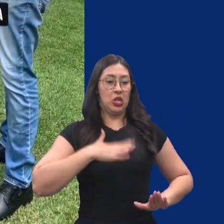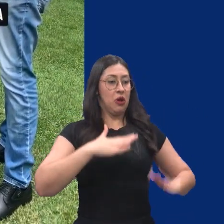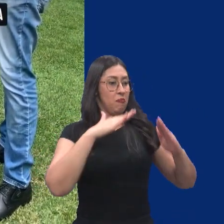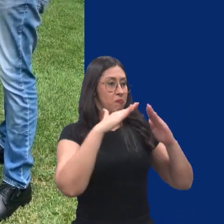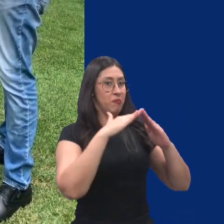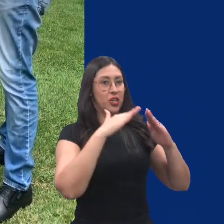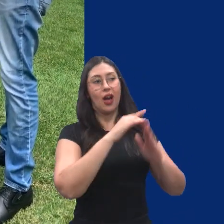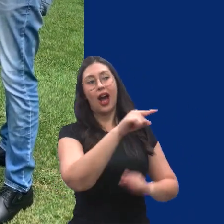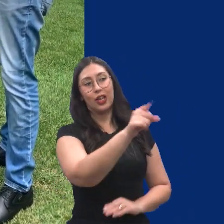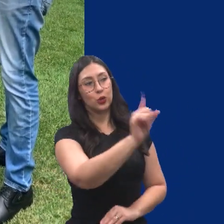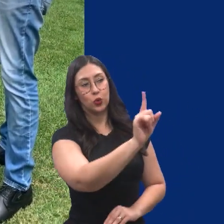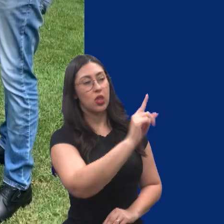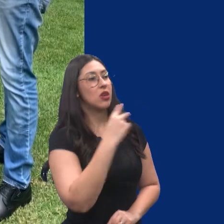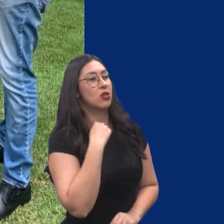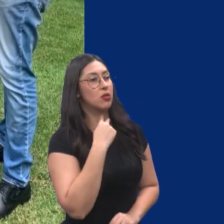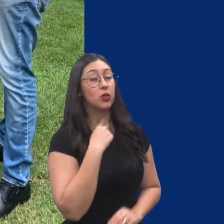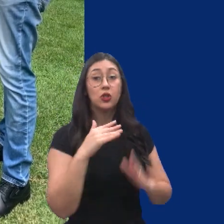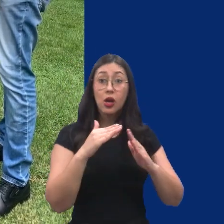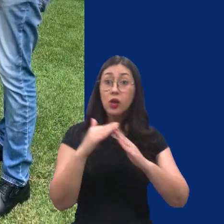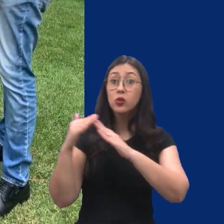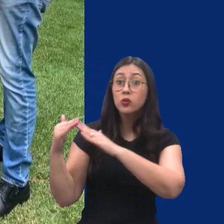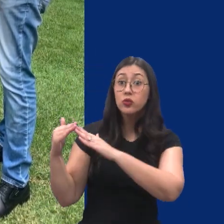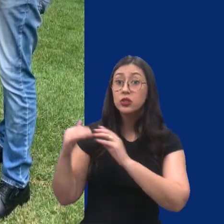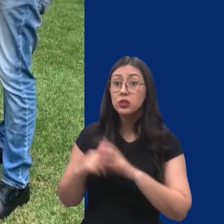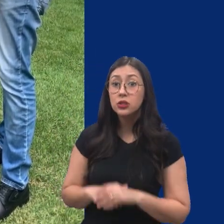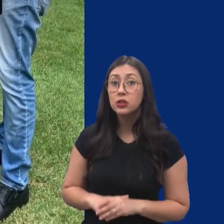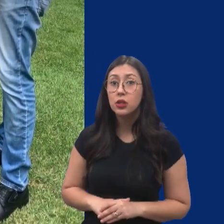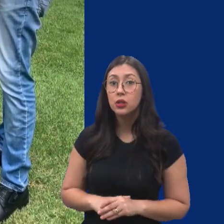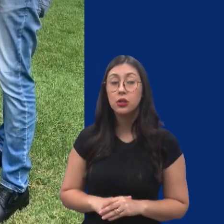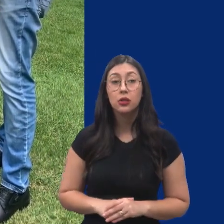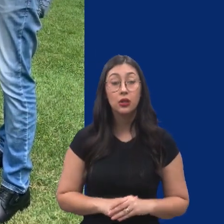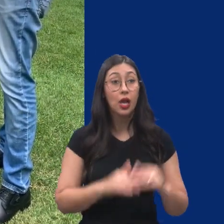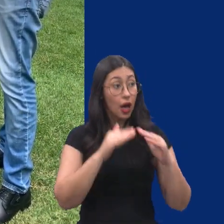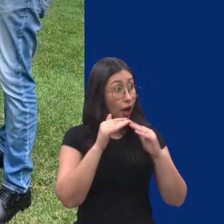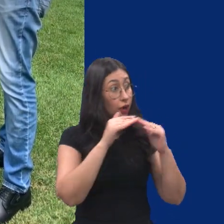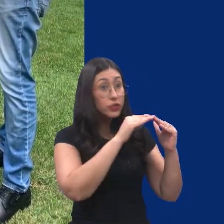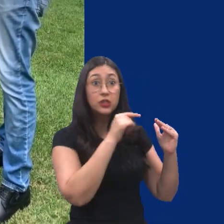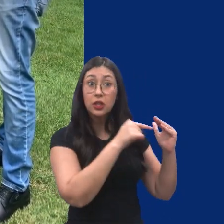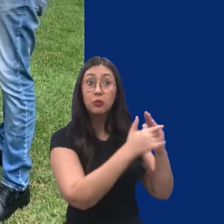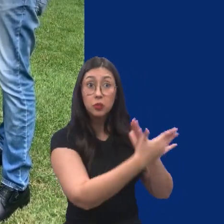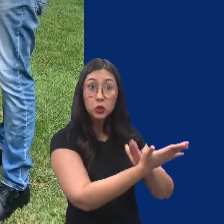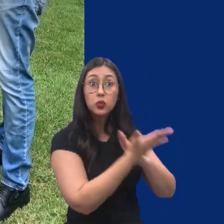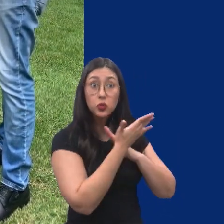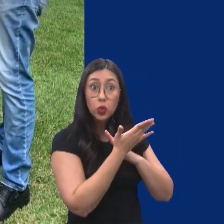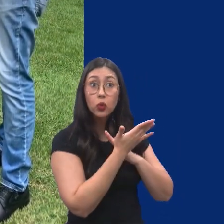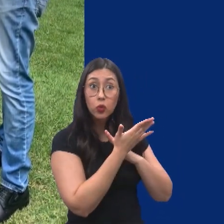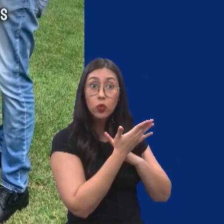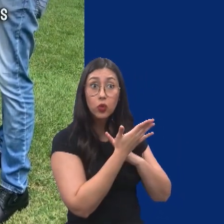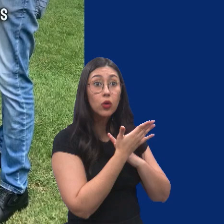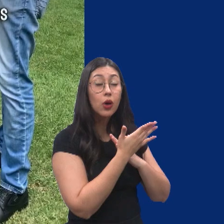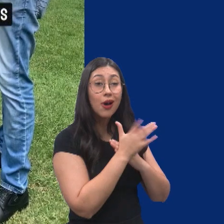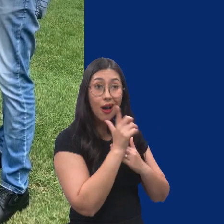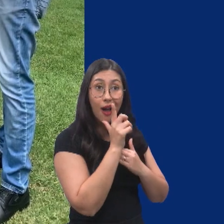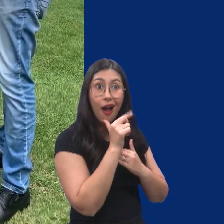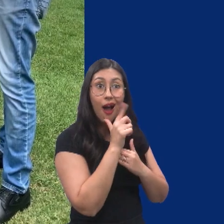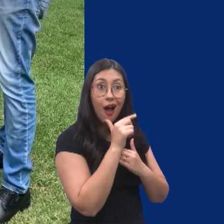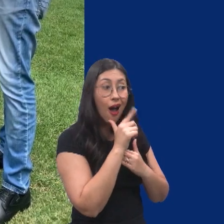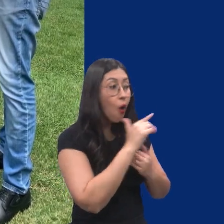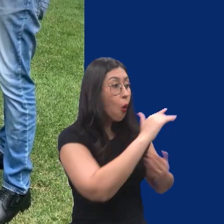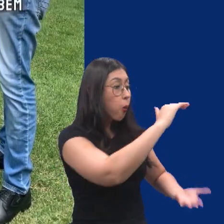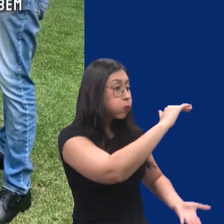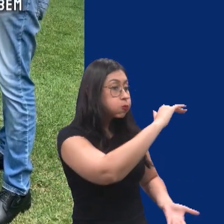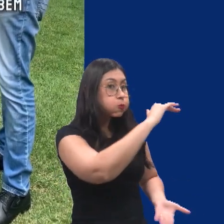está suspensa. E a da vizinha? A vizinha aqui nos socorreu, me ajudou com 2 mil litros de